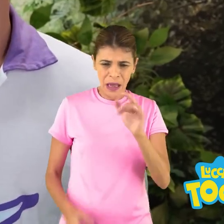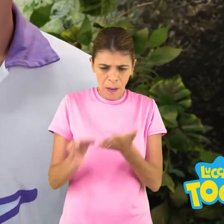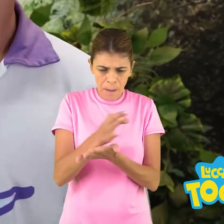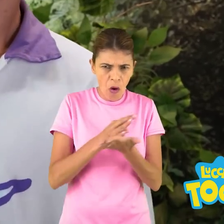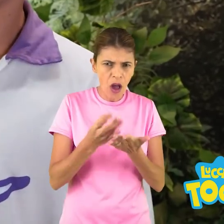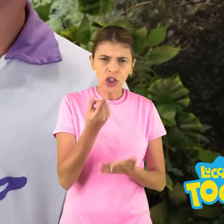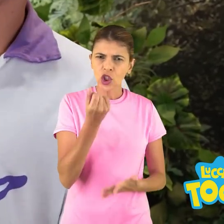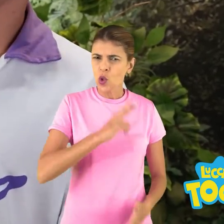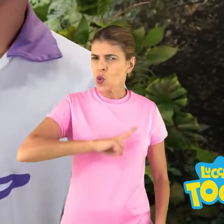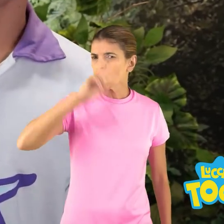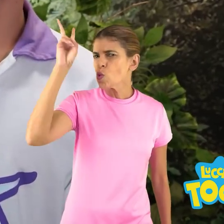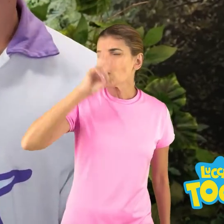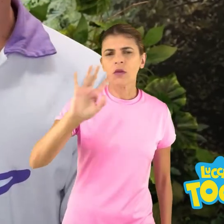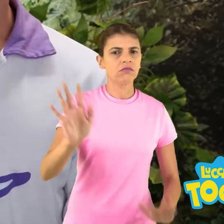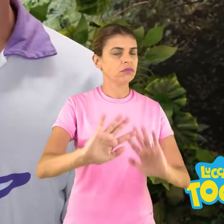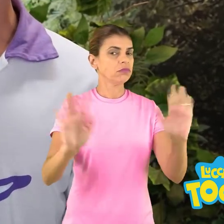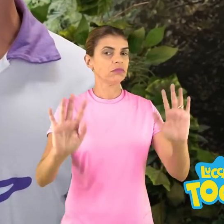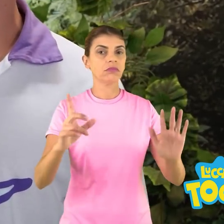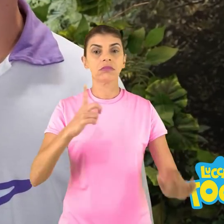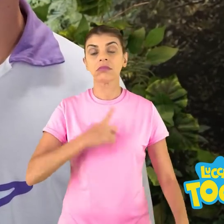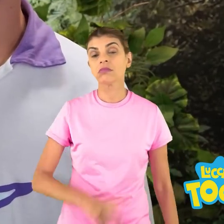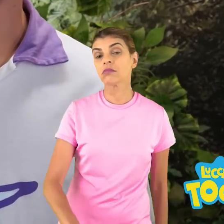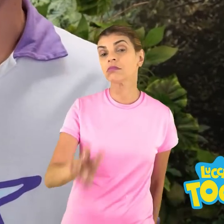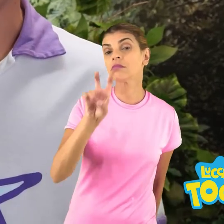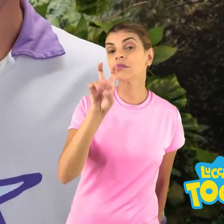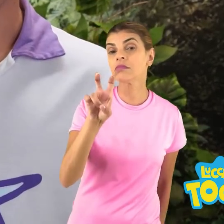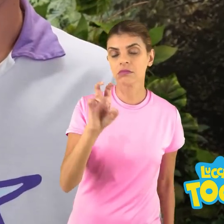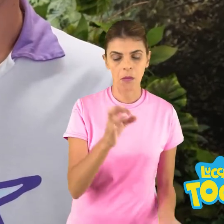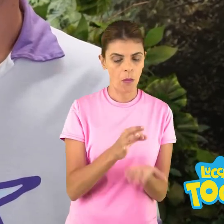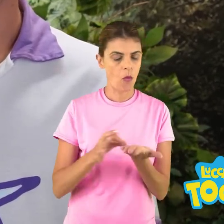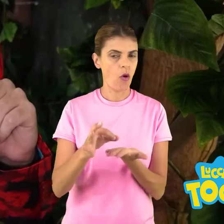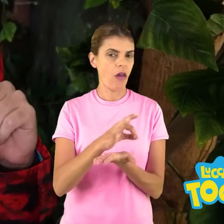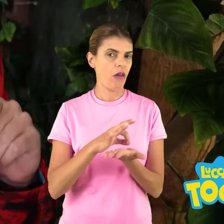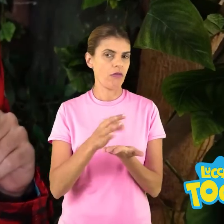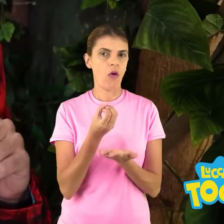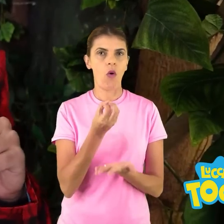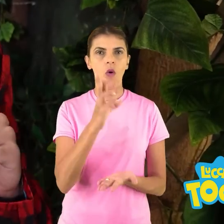dinheiro. Olha, eu só tenho 5 moedas de ouro.